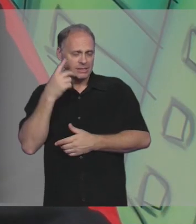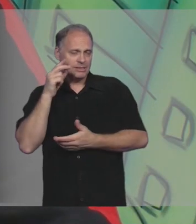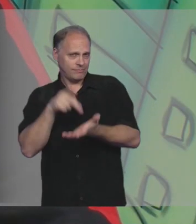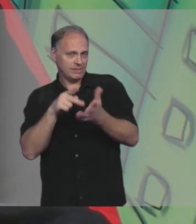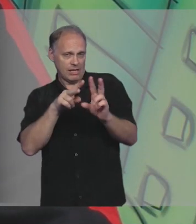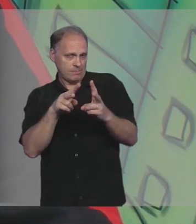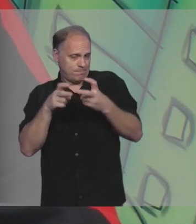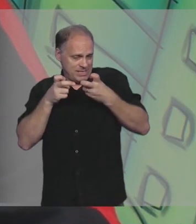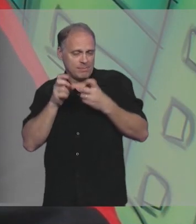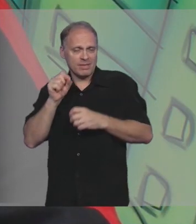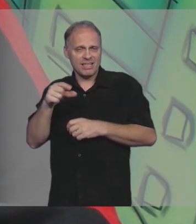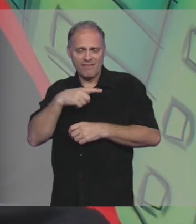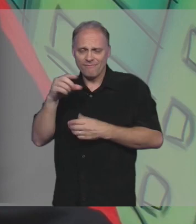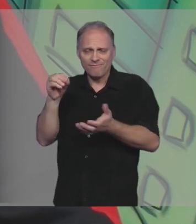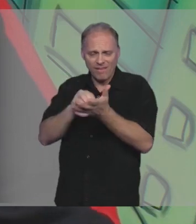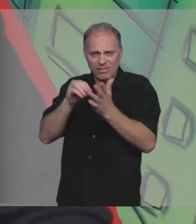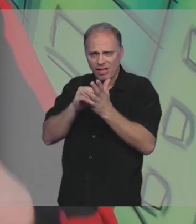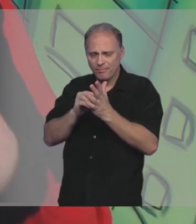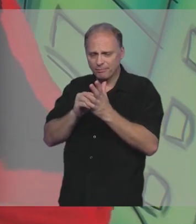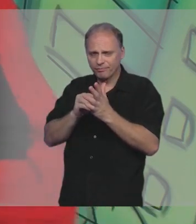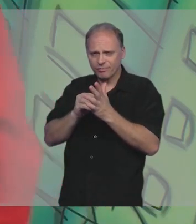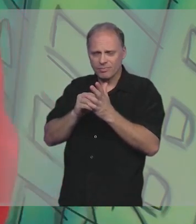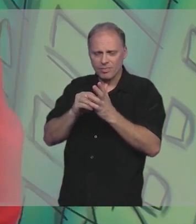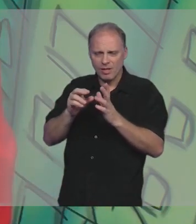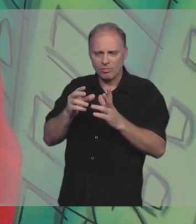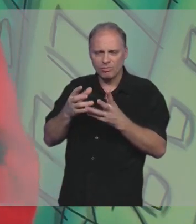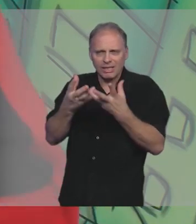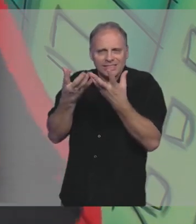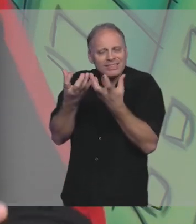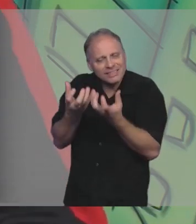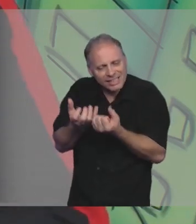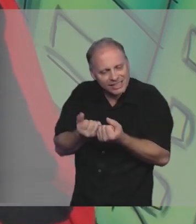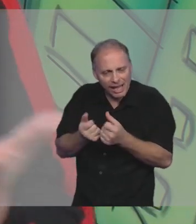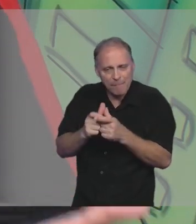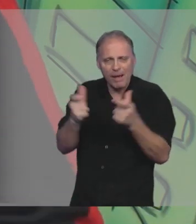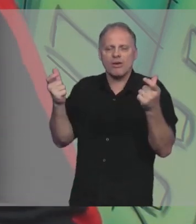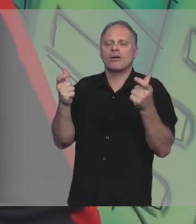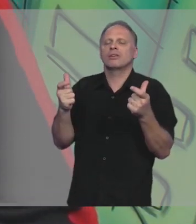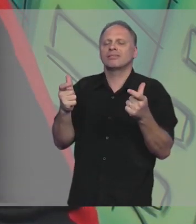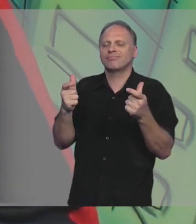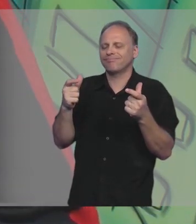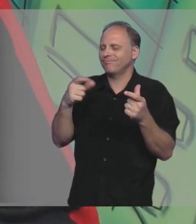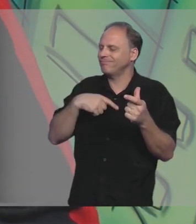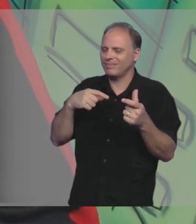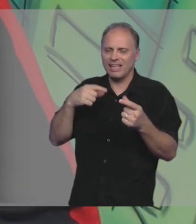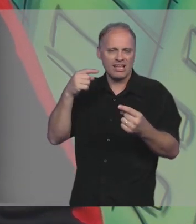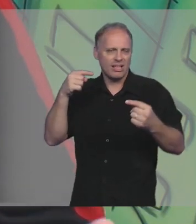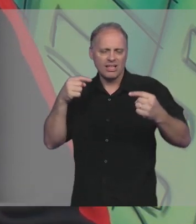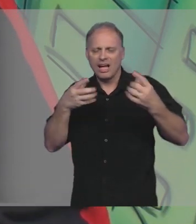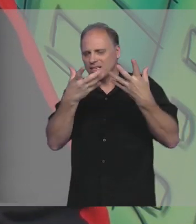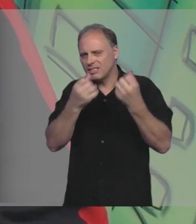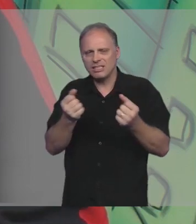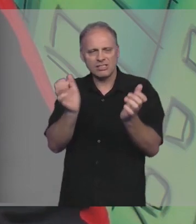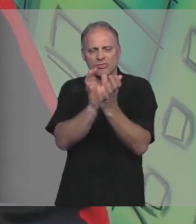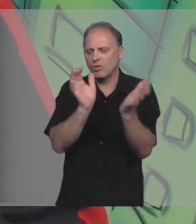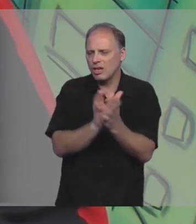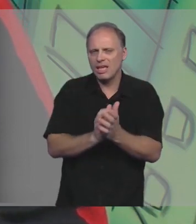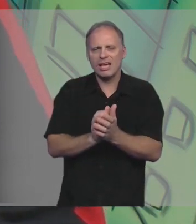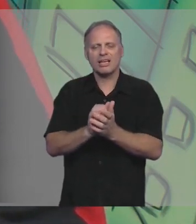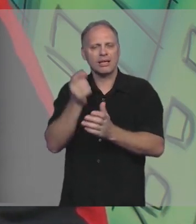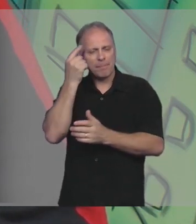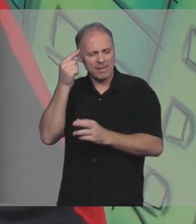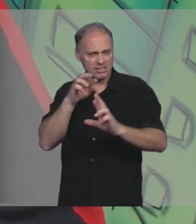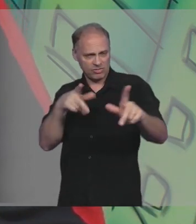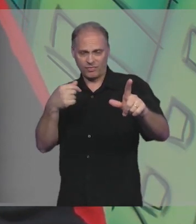existe uma intolerância maior, e aí vem toda aquela discussão do bullying, seja com os colegas, tá? Seja com um colega que